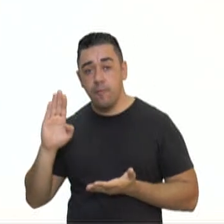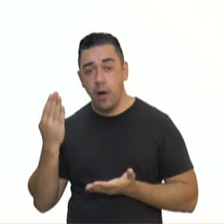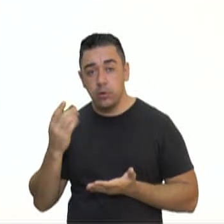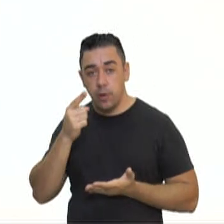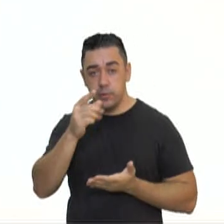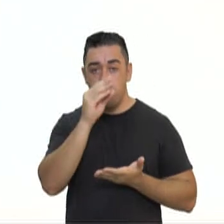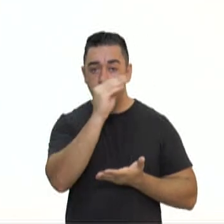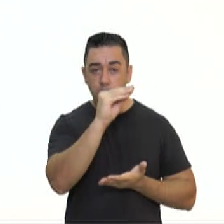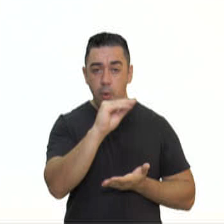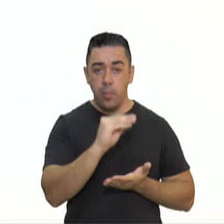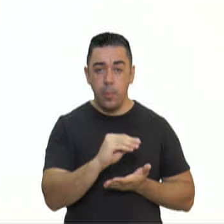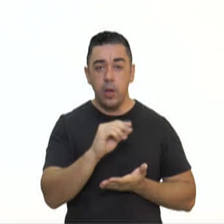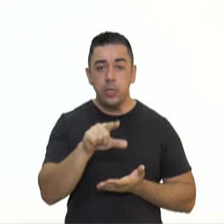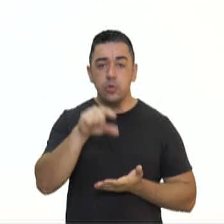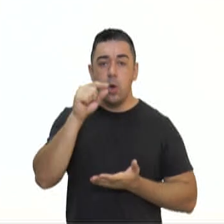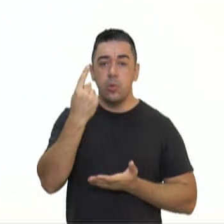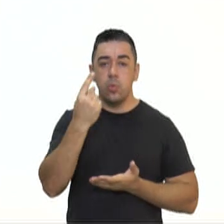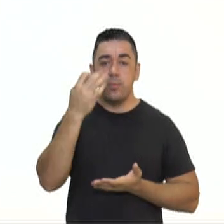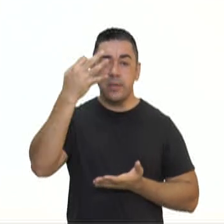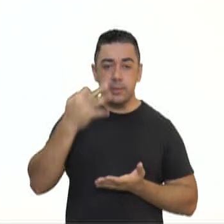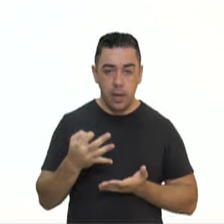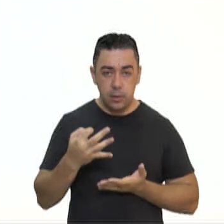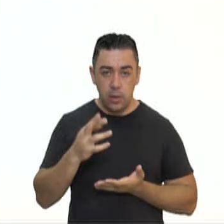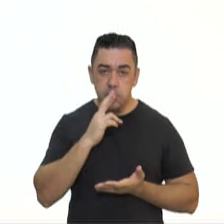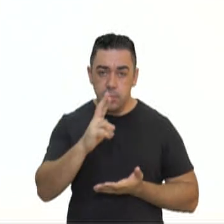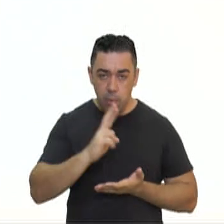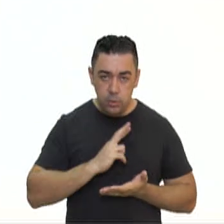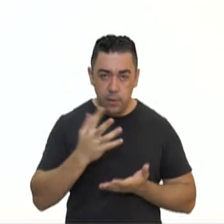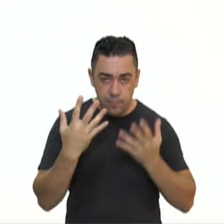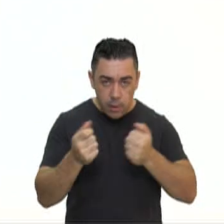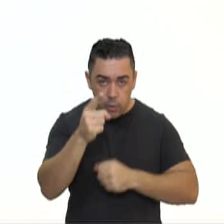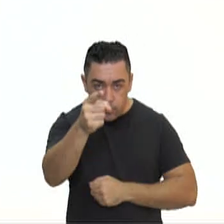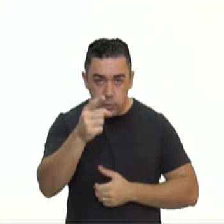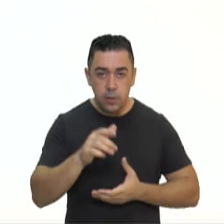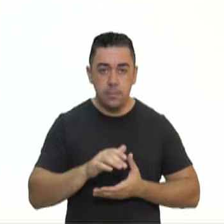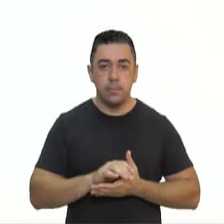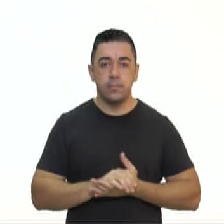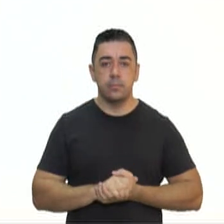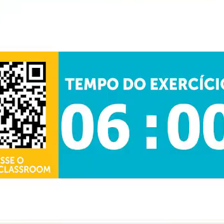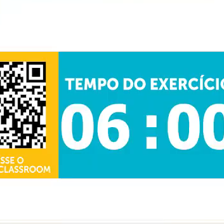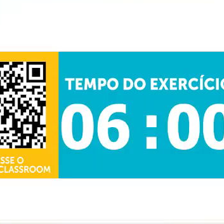aí sim você assinala uma resposta para mim. Vamos lá? É com você!